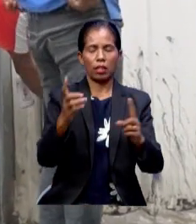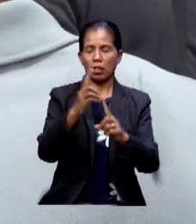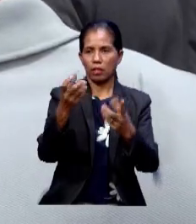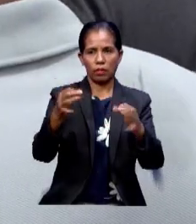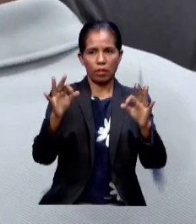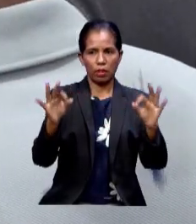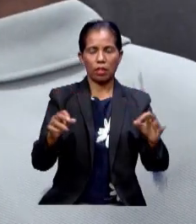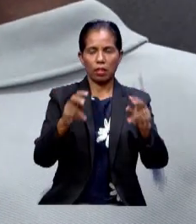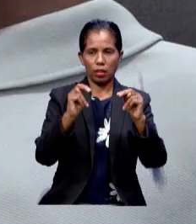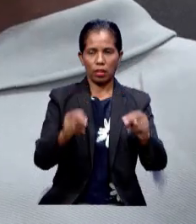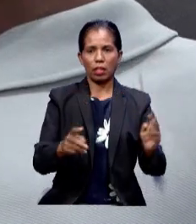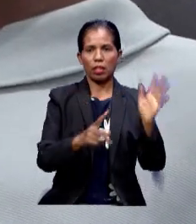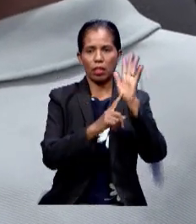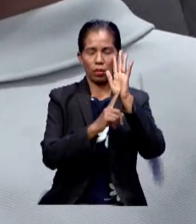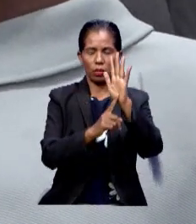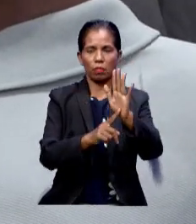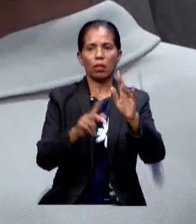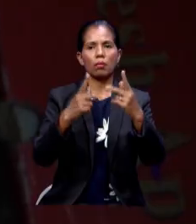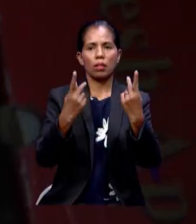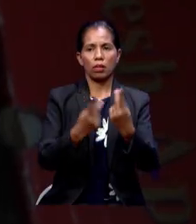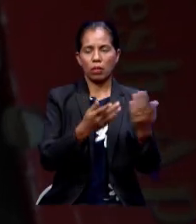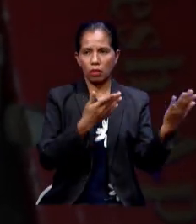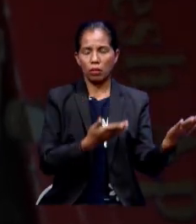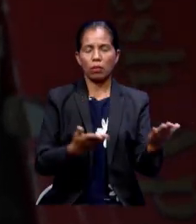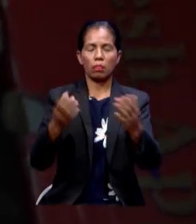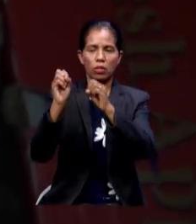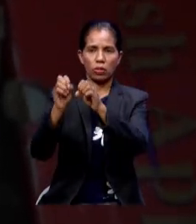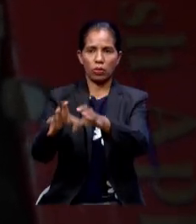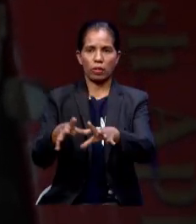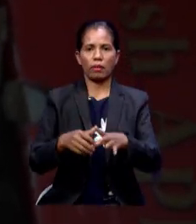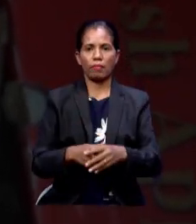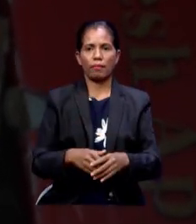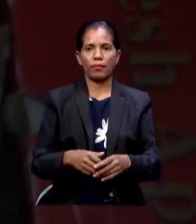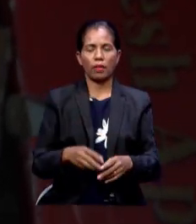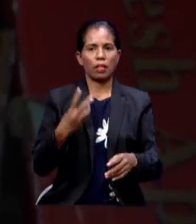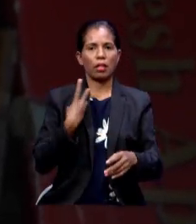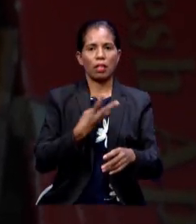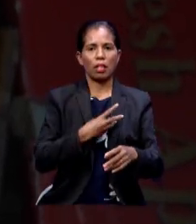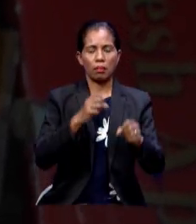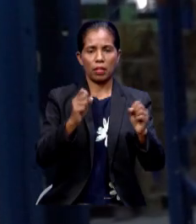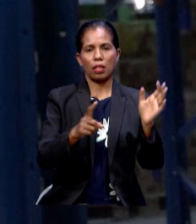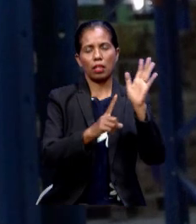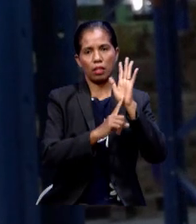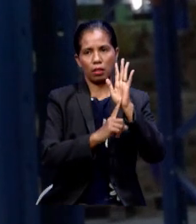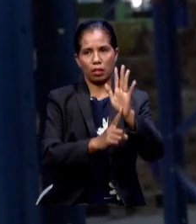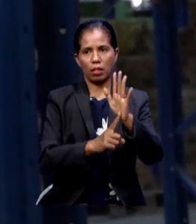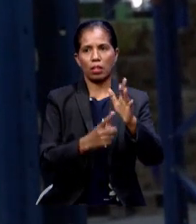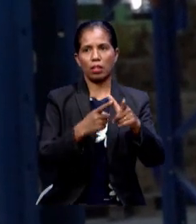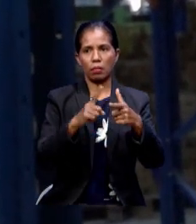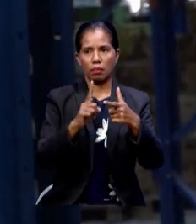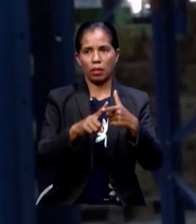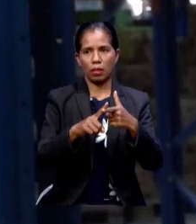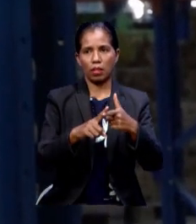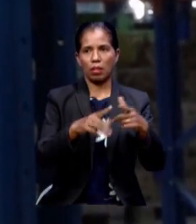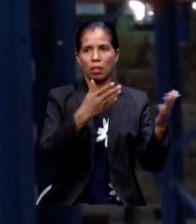Juliona, tenki hatola ba companhia nain hodi lori ba soe. Ami tenki halu laporan lai ya. Depois ami